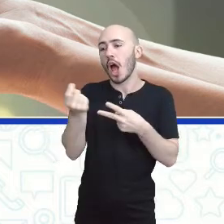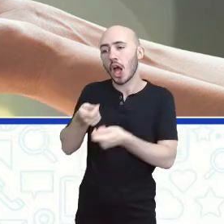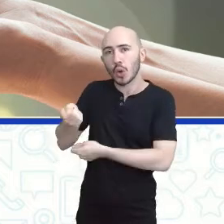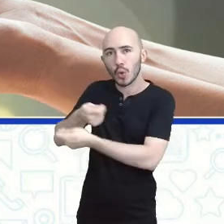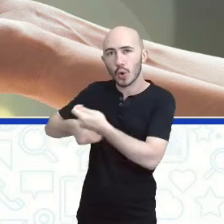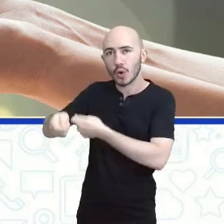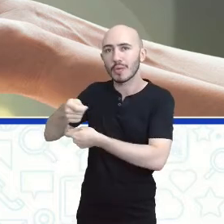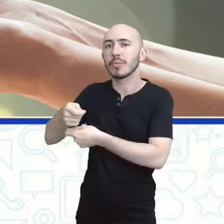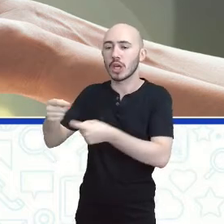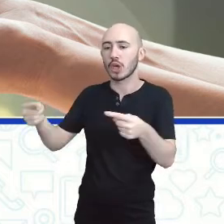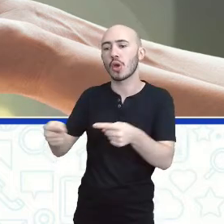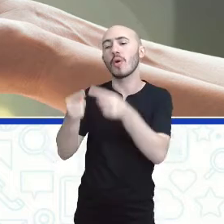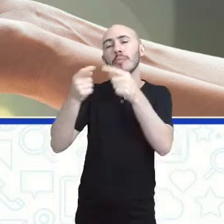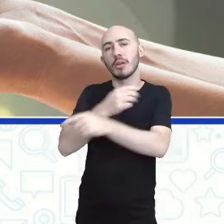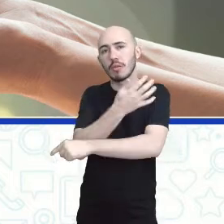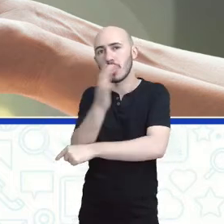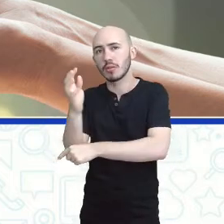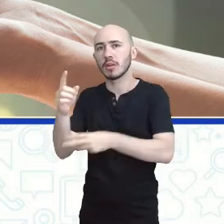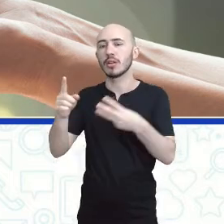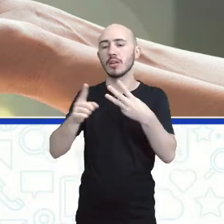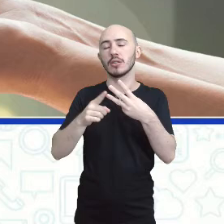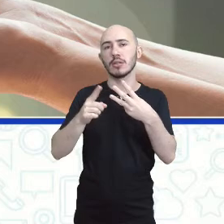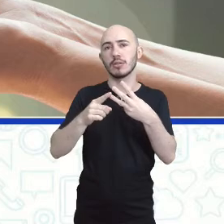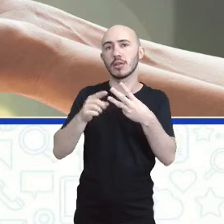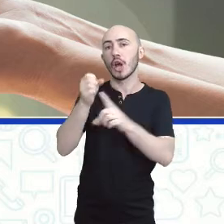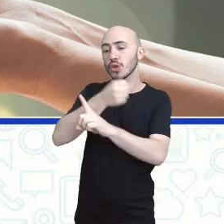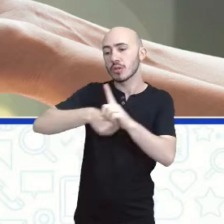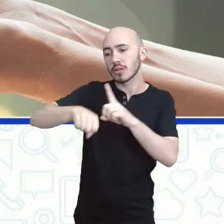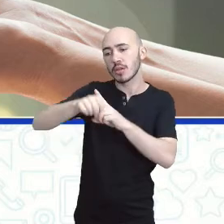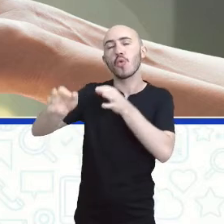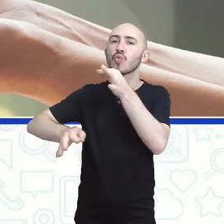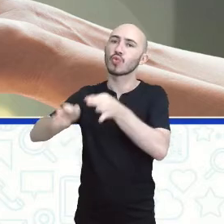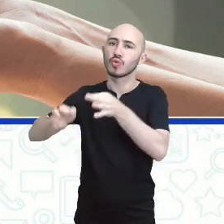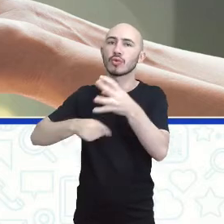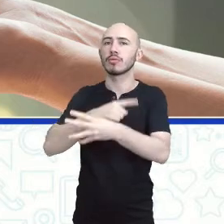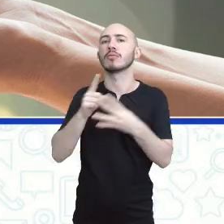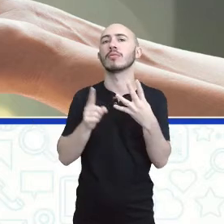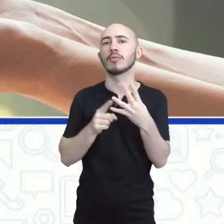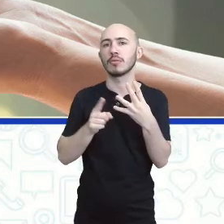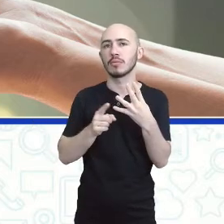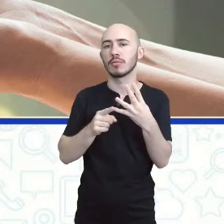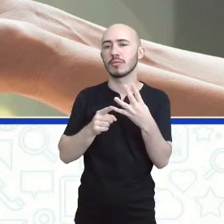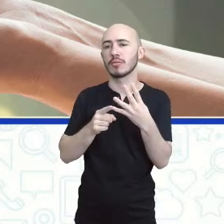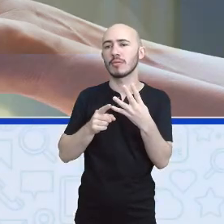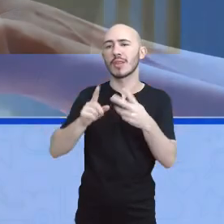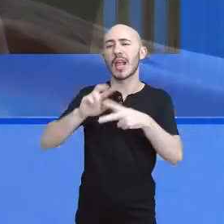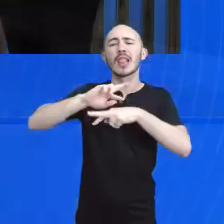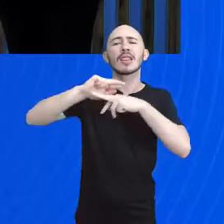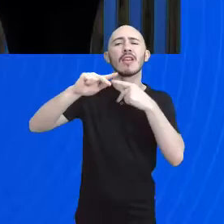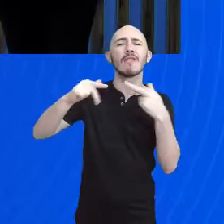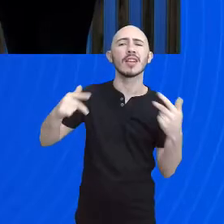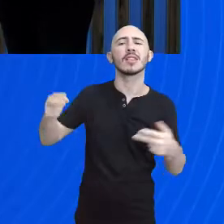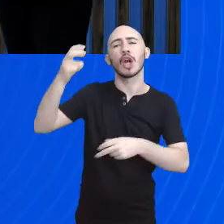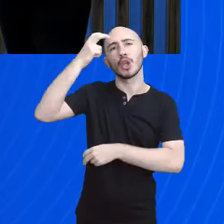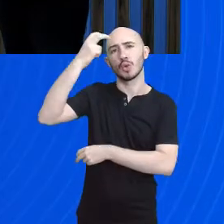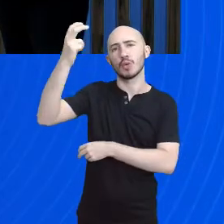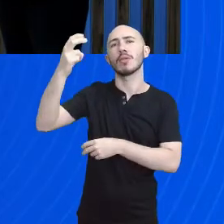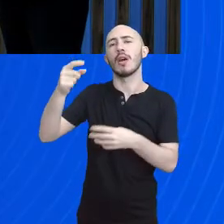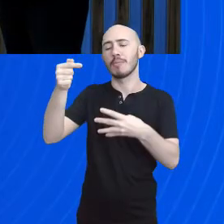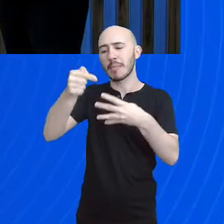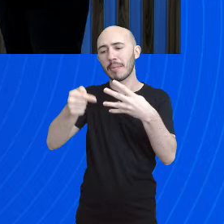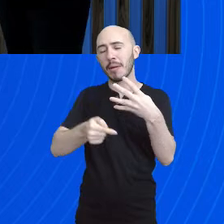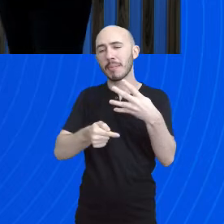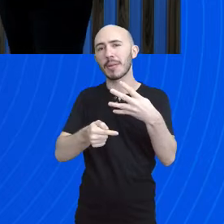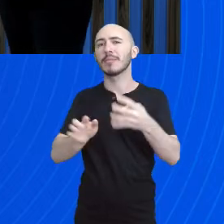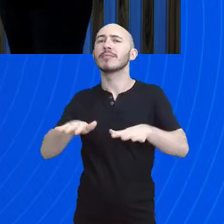justo, culturalmente diverso. Então, será que a nossa sociedade,